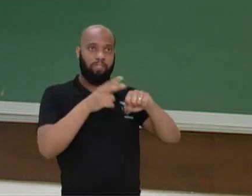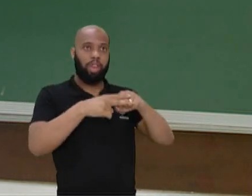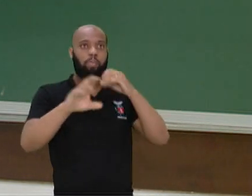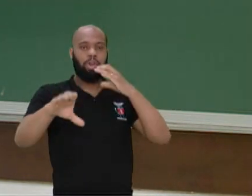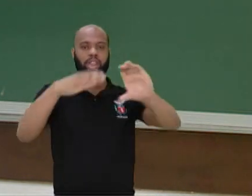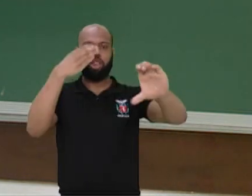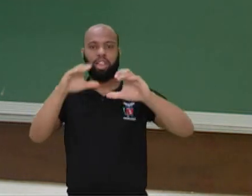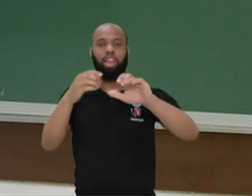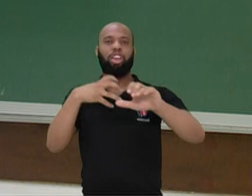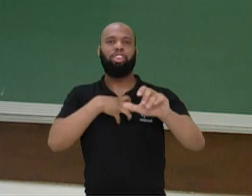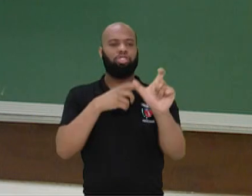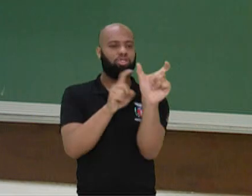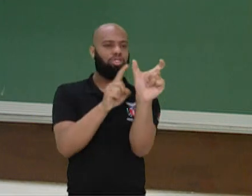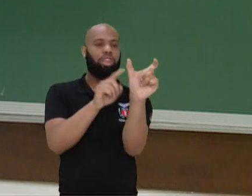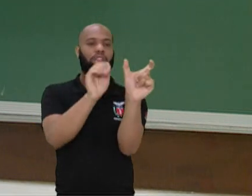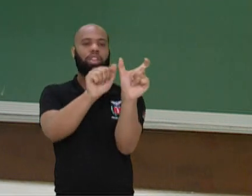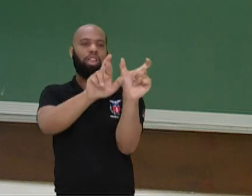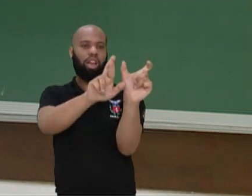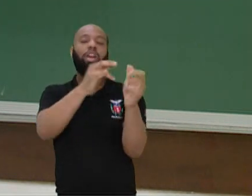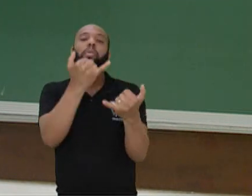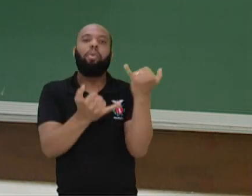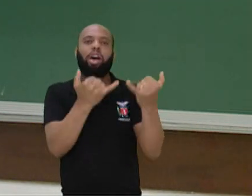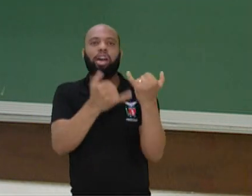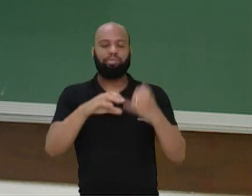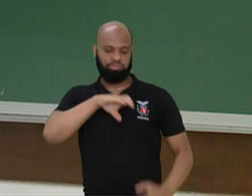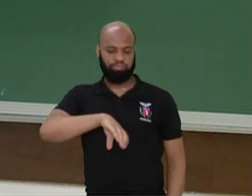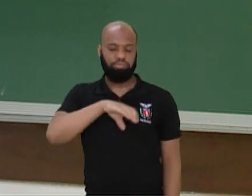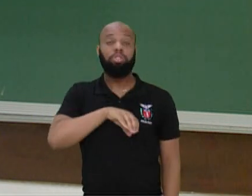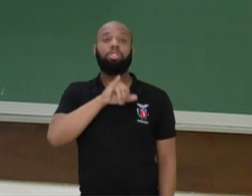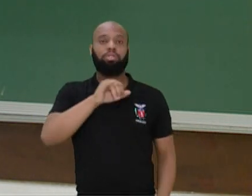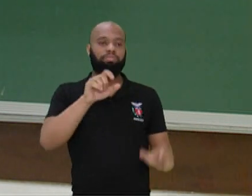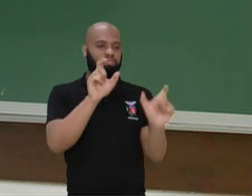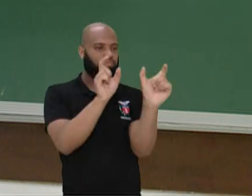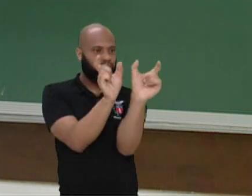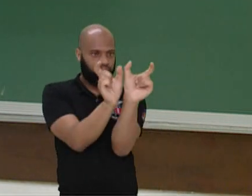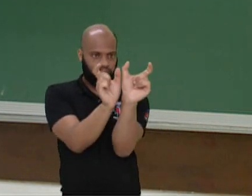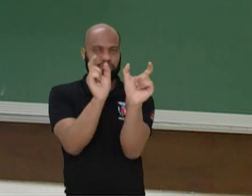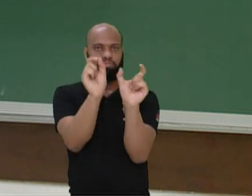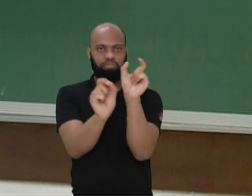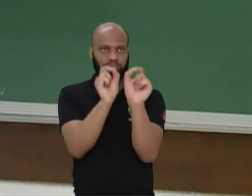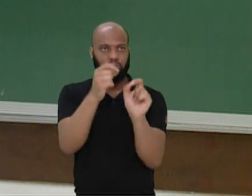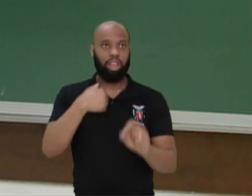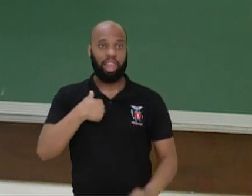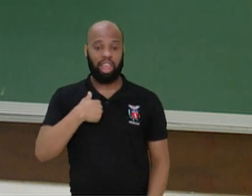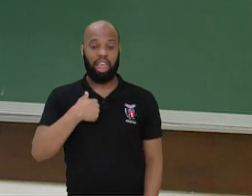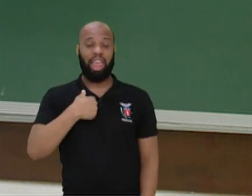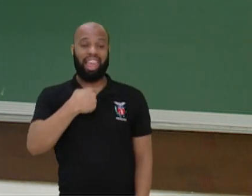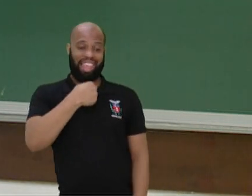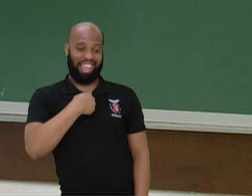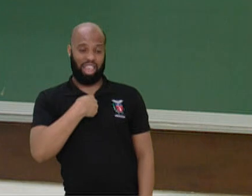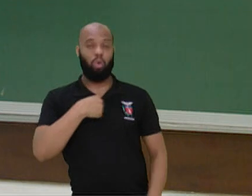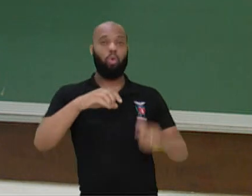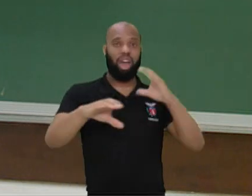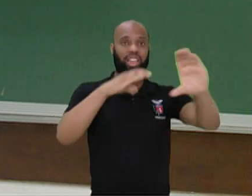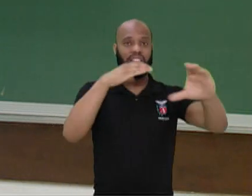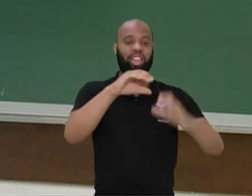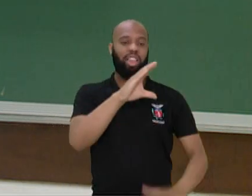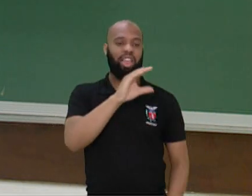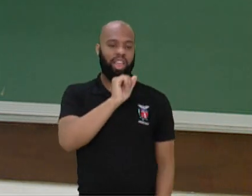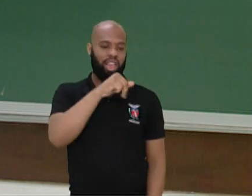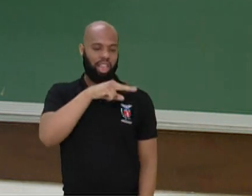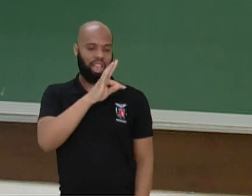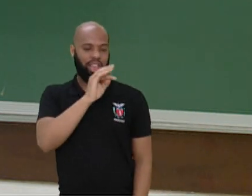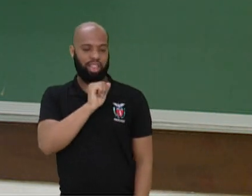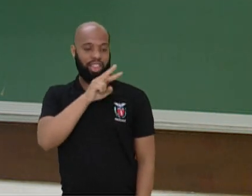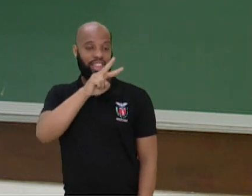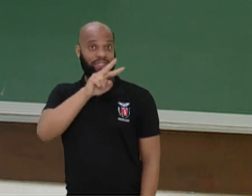ar, é muito parecido com o português. Se fosse em português seria eu cantava, terminação